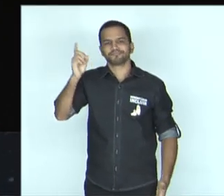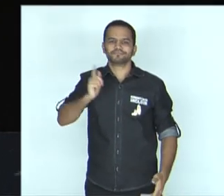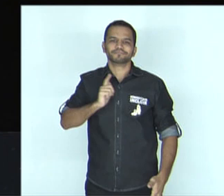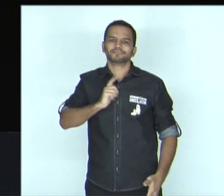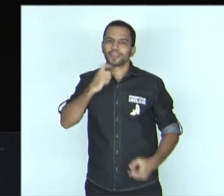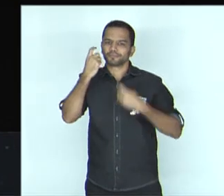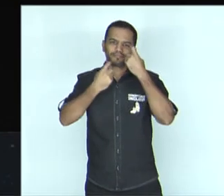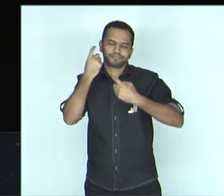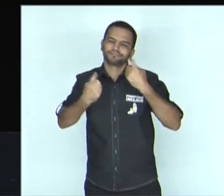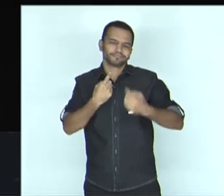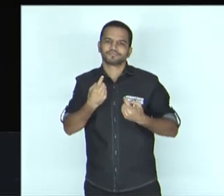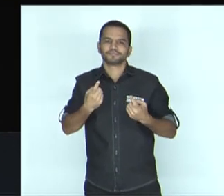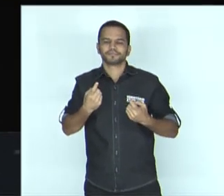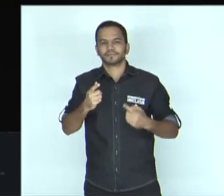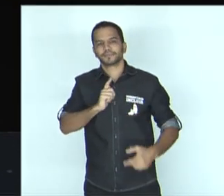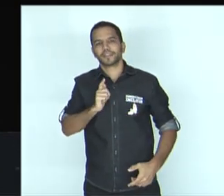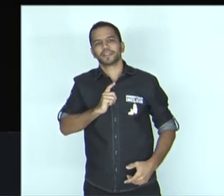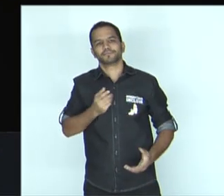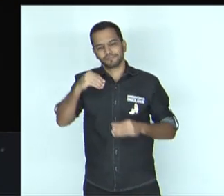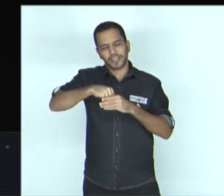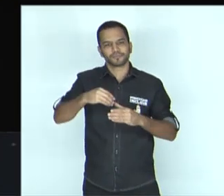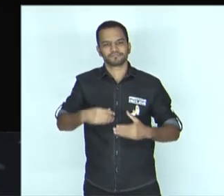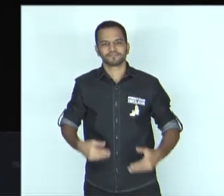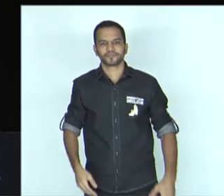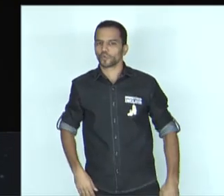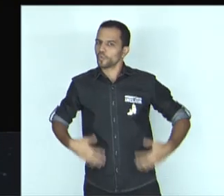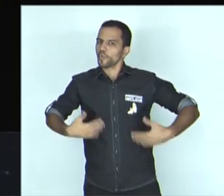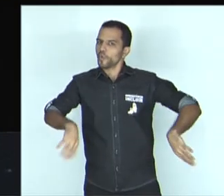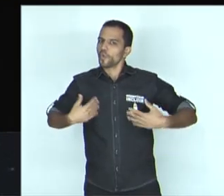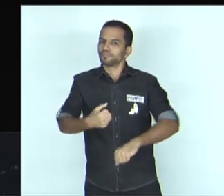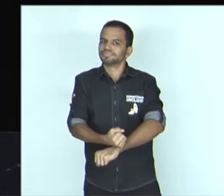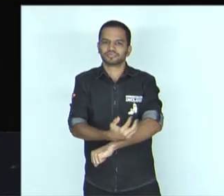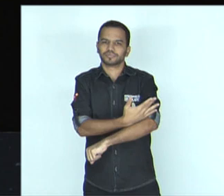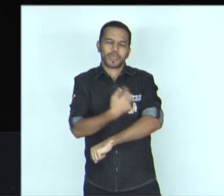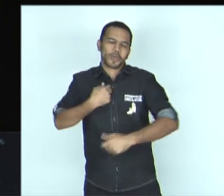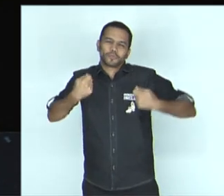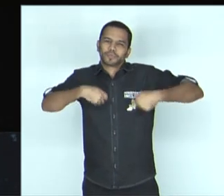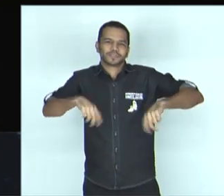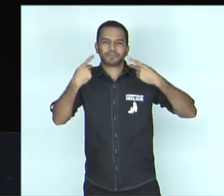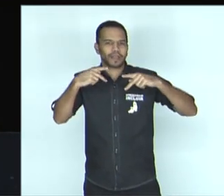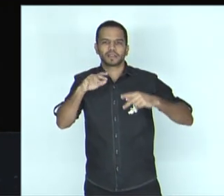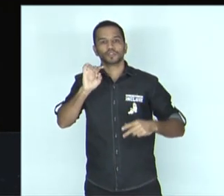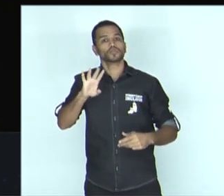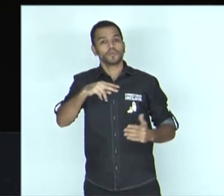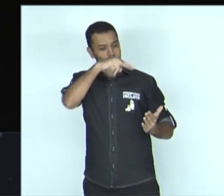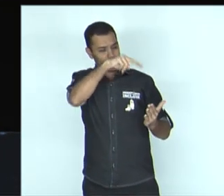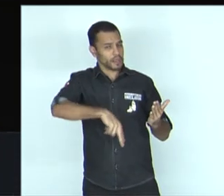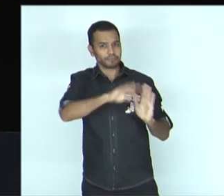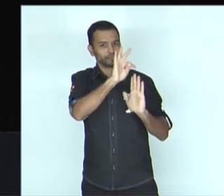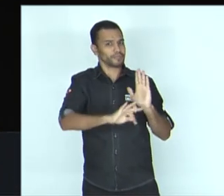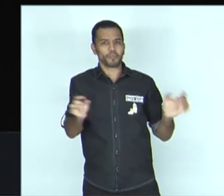o próprio mal. Tremendo, né? Não precisava nem pregar. Só ler esse texto, Jesus falando